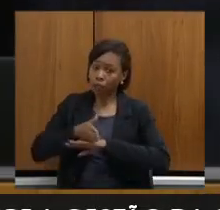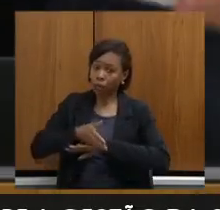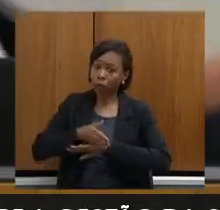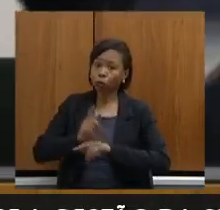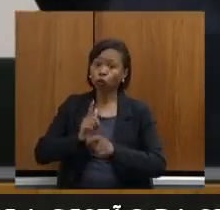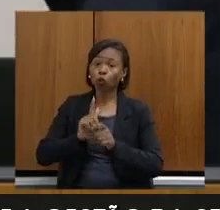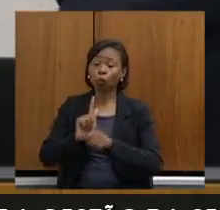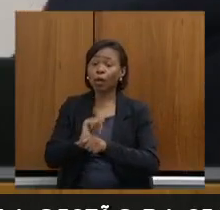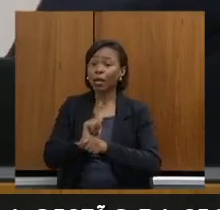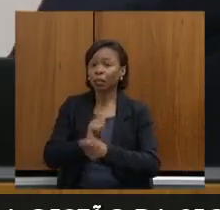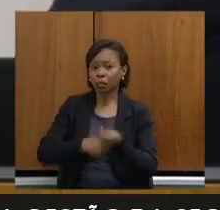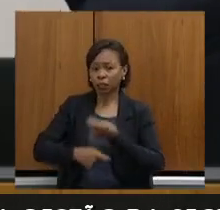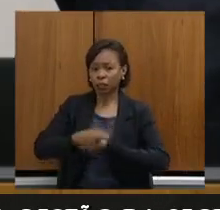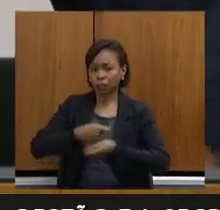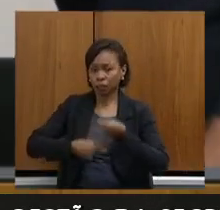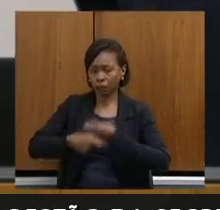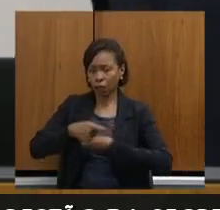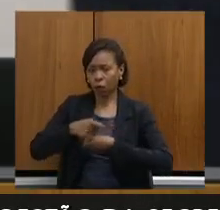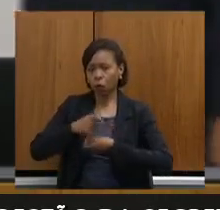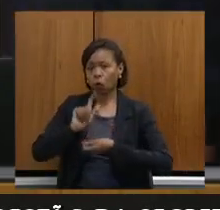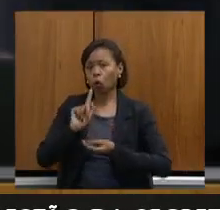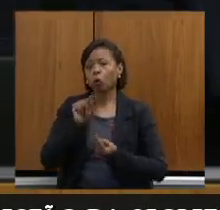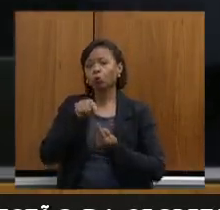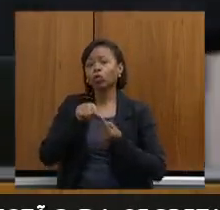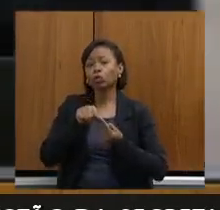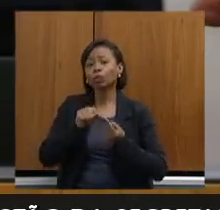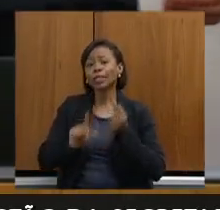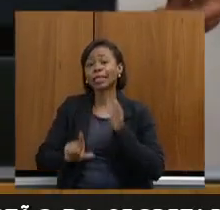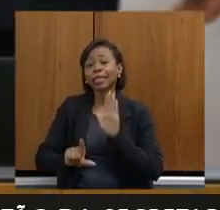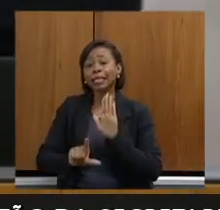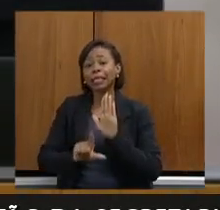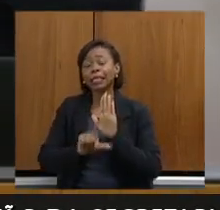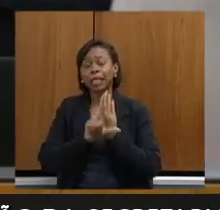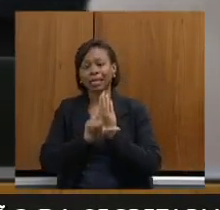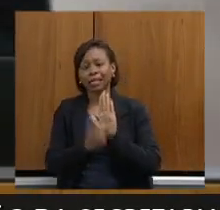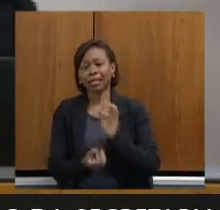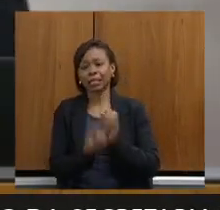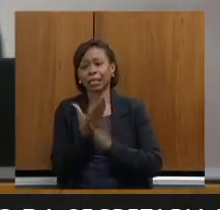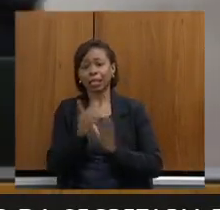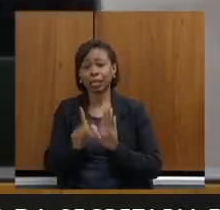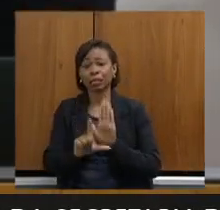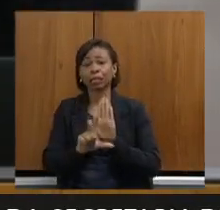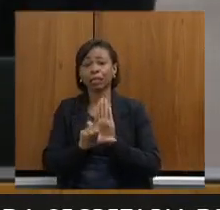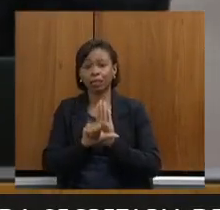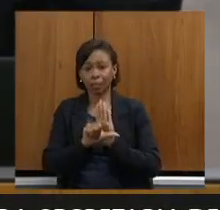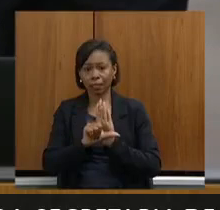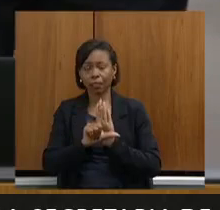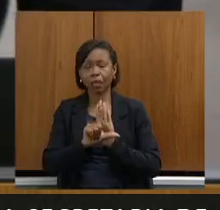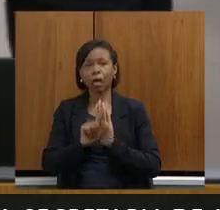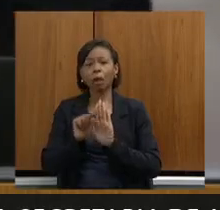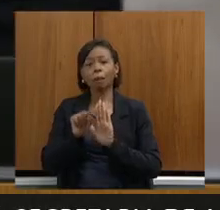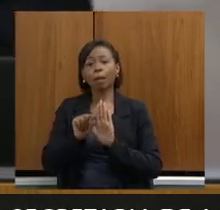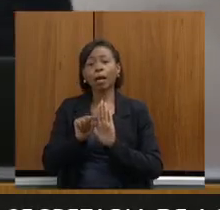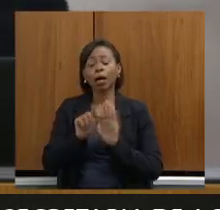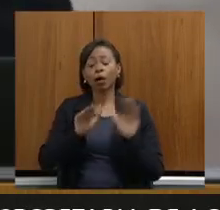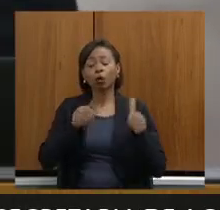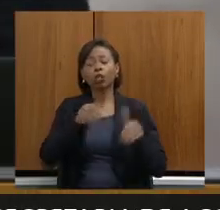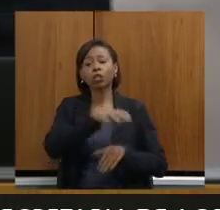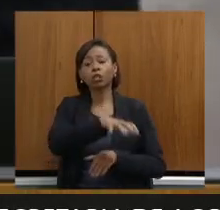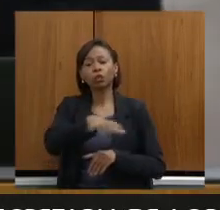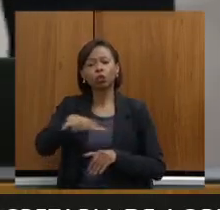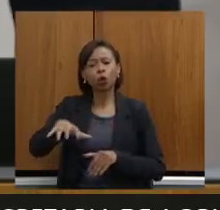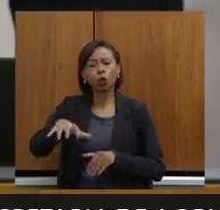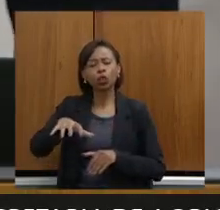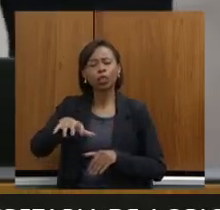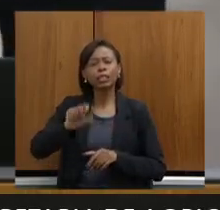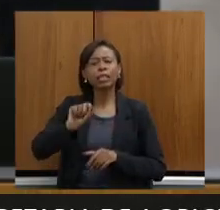uma gestão para legalizar aqueles setores senhora colocou e de engenho de cachaça